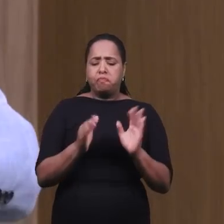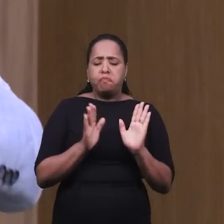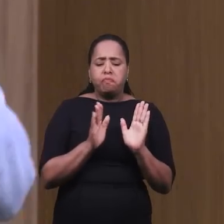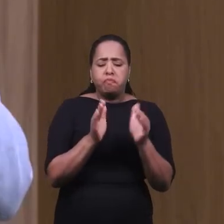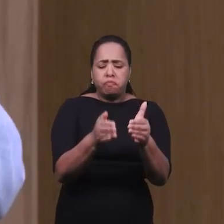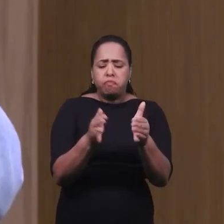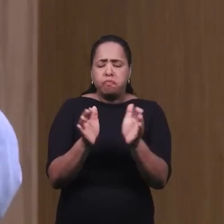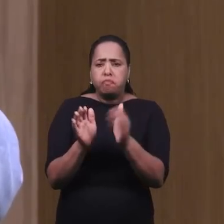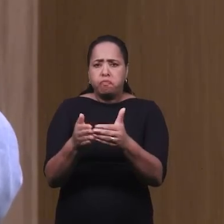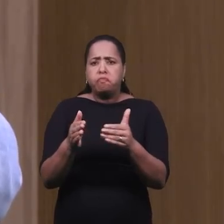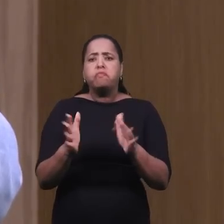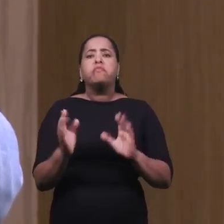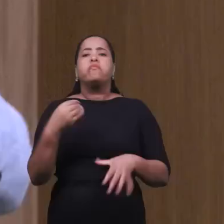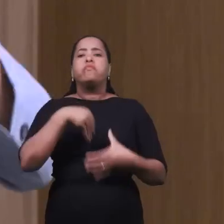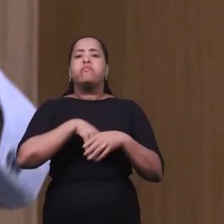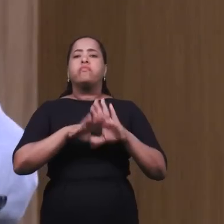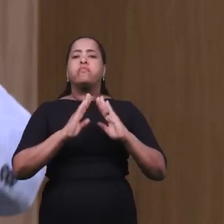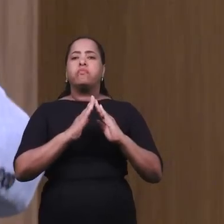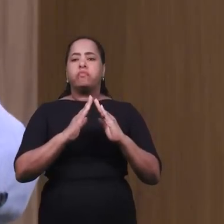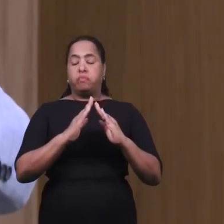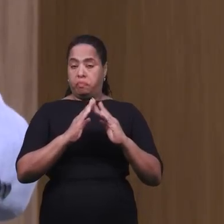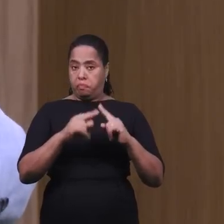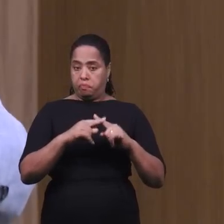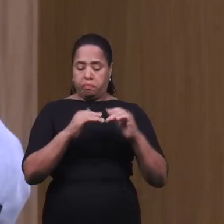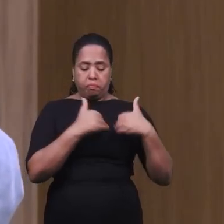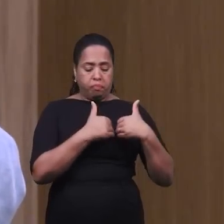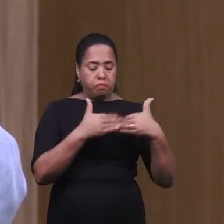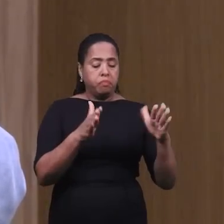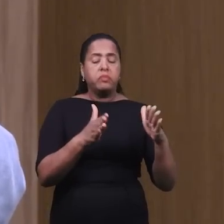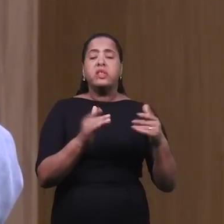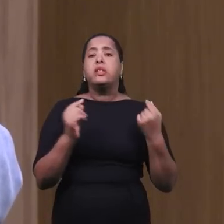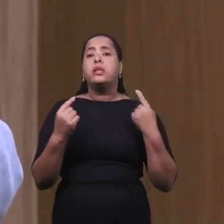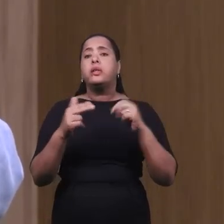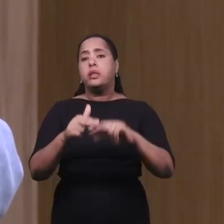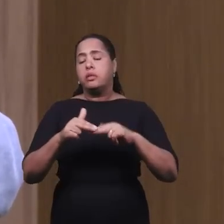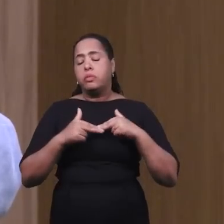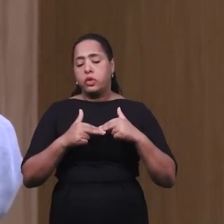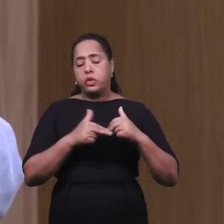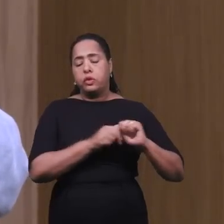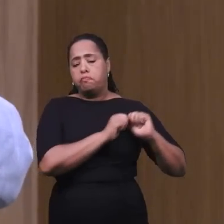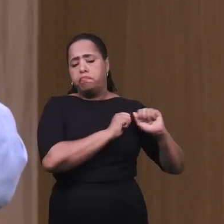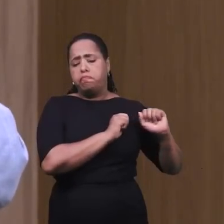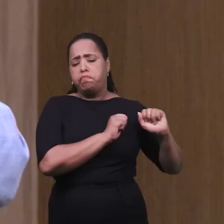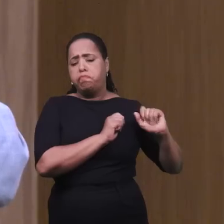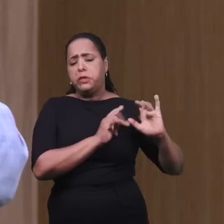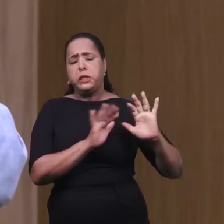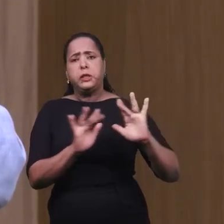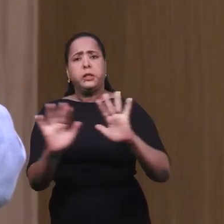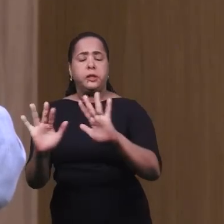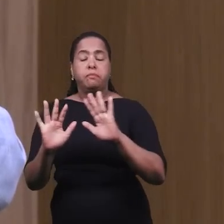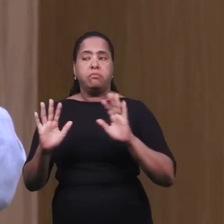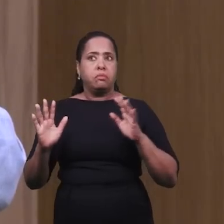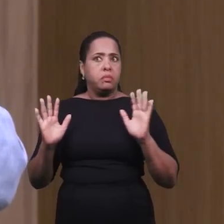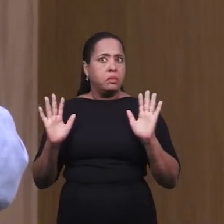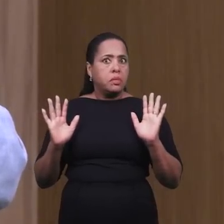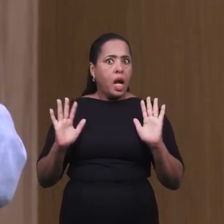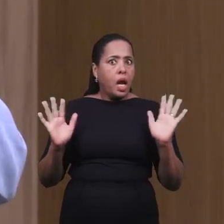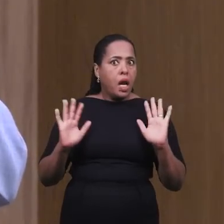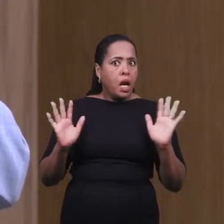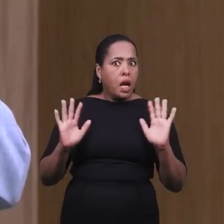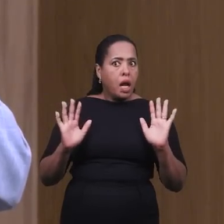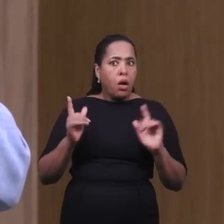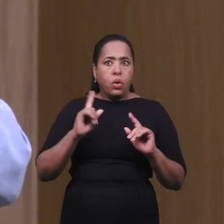dizer, todas as ênfases estavam na igreja primitiva, porque era a igreja que ia sair. Não